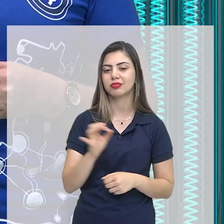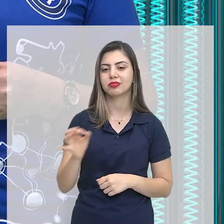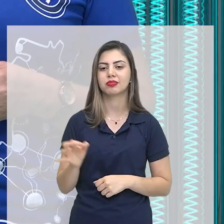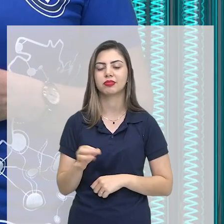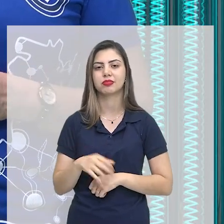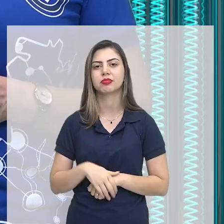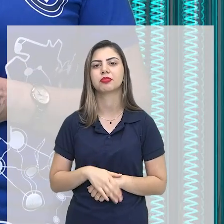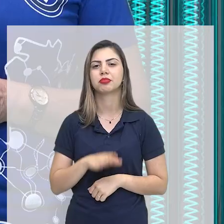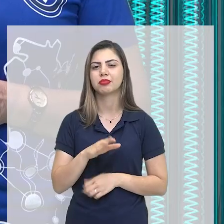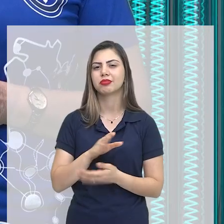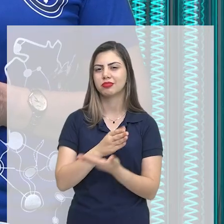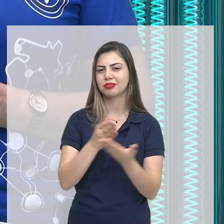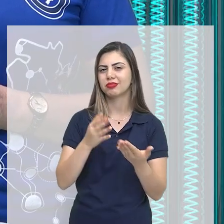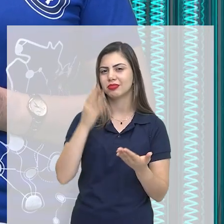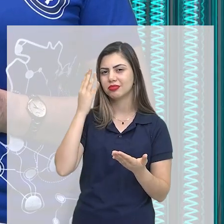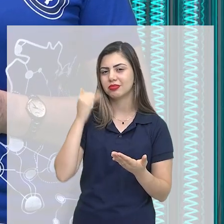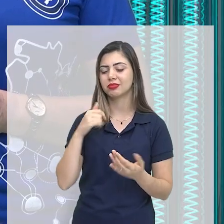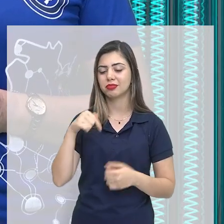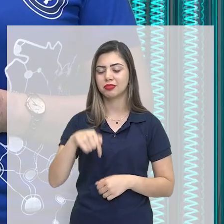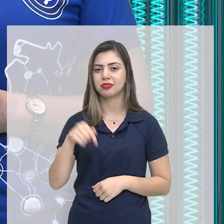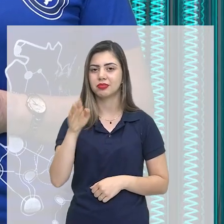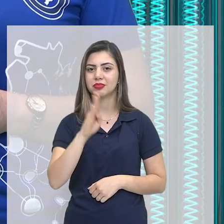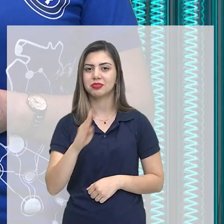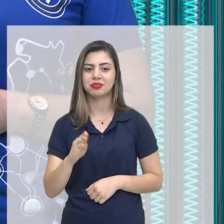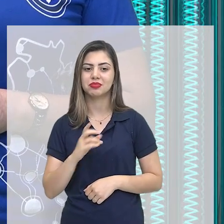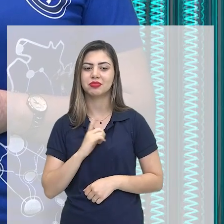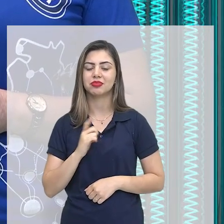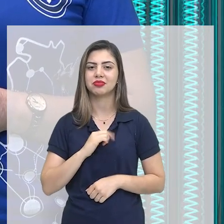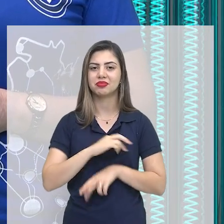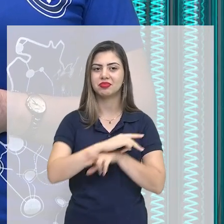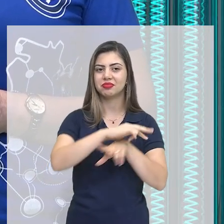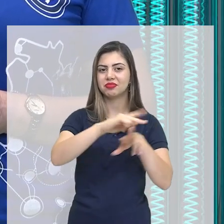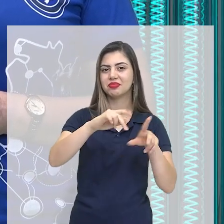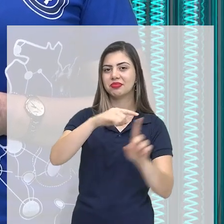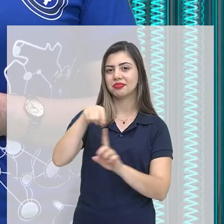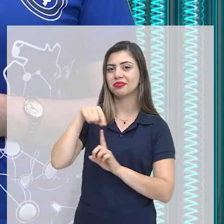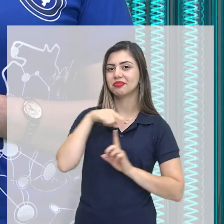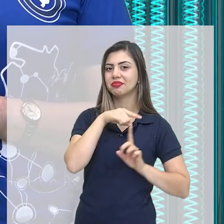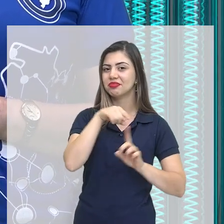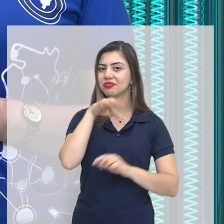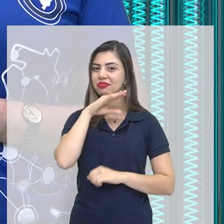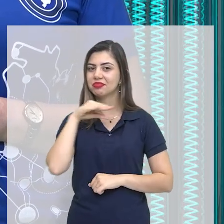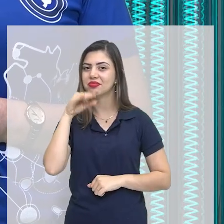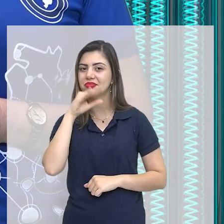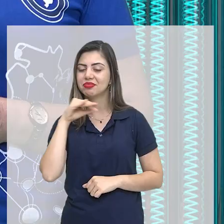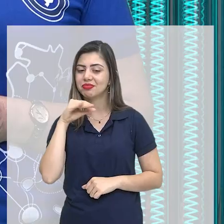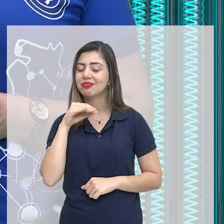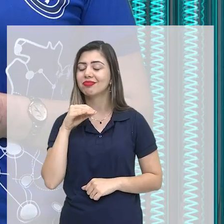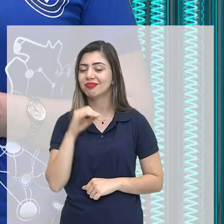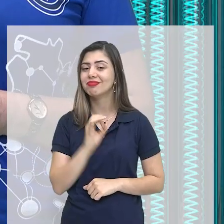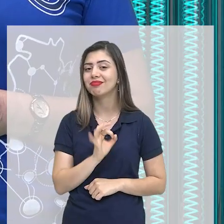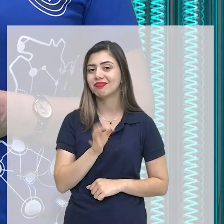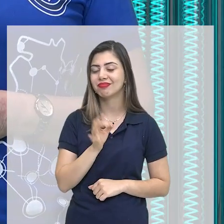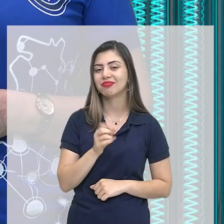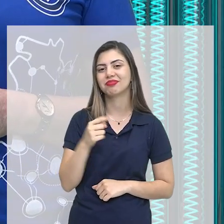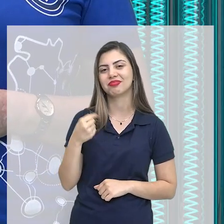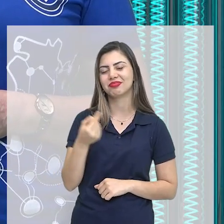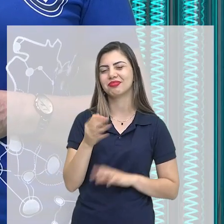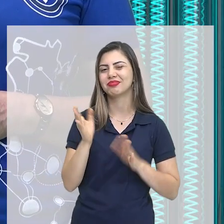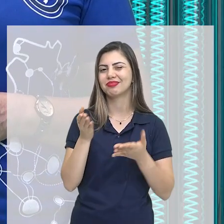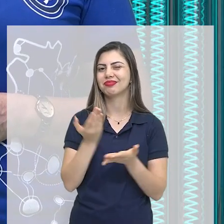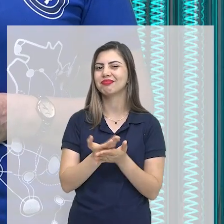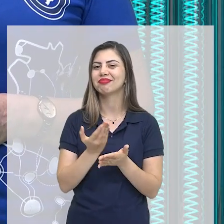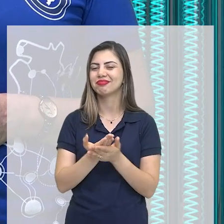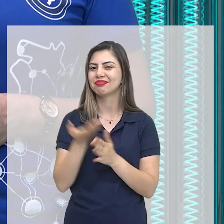E vocês sabiam que no Brasil há diferentes falares? Sim, com certeza vocês sabem, né? A gente já estudou em